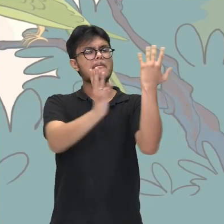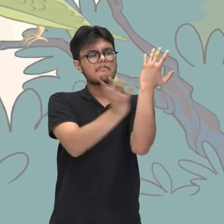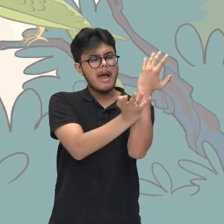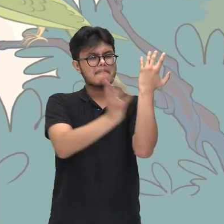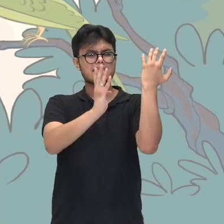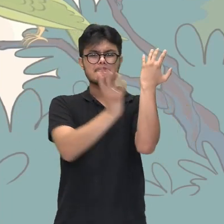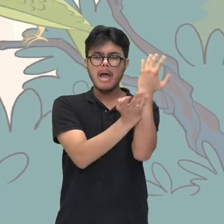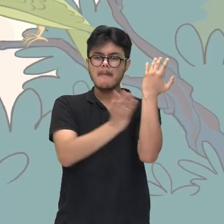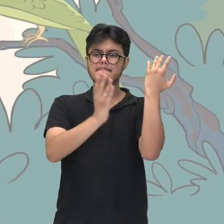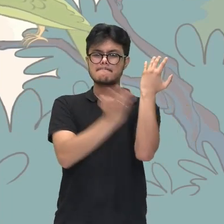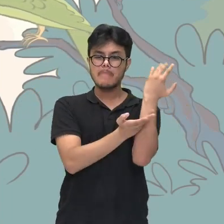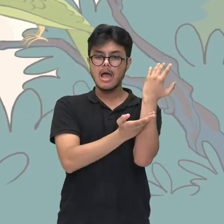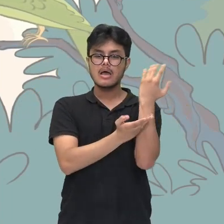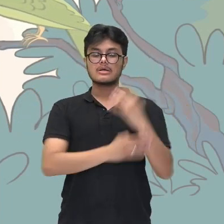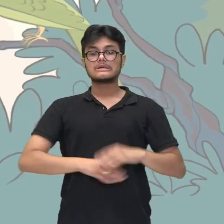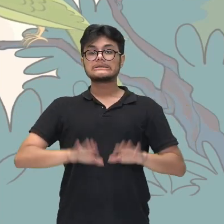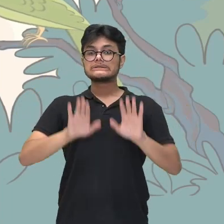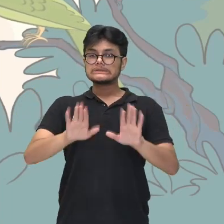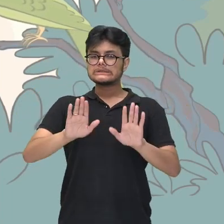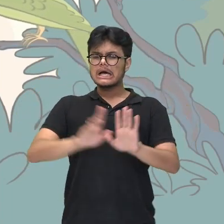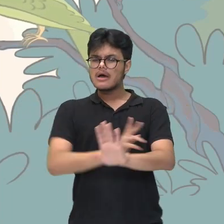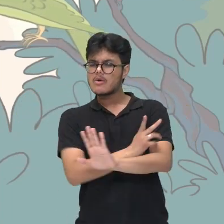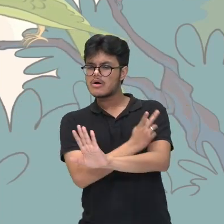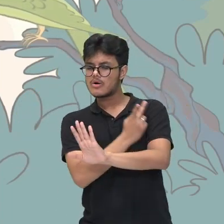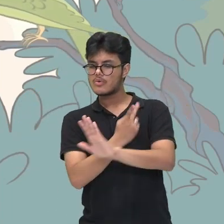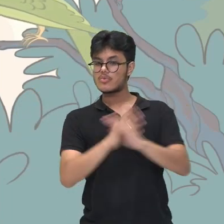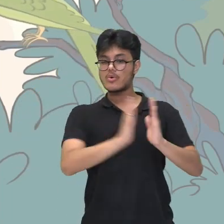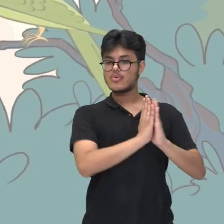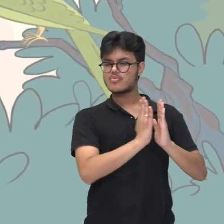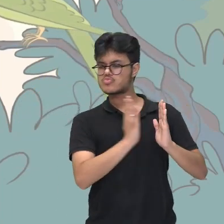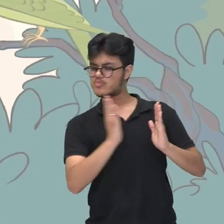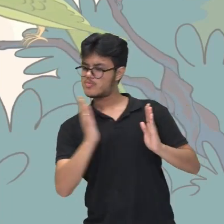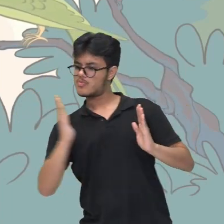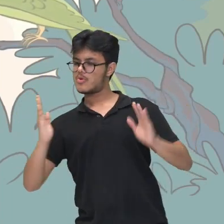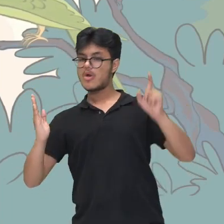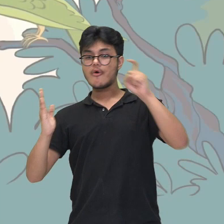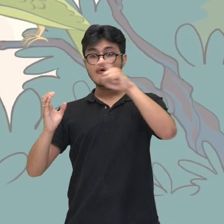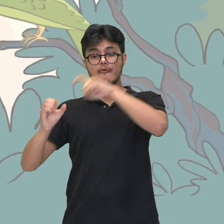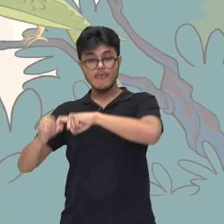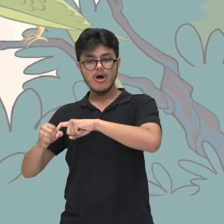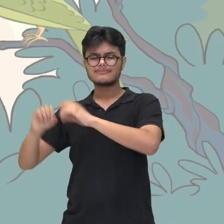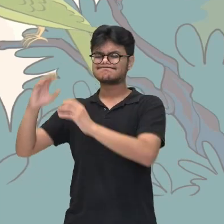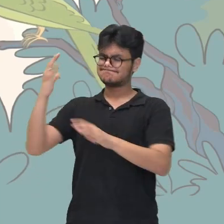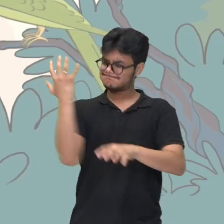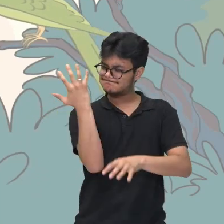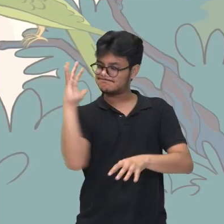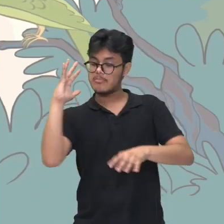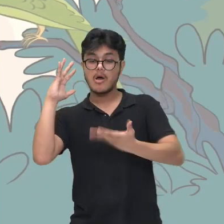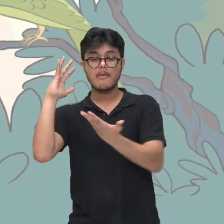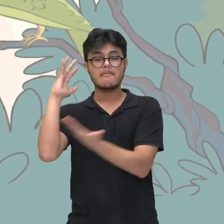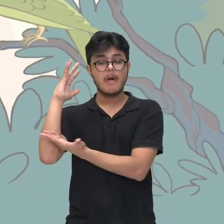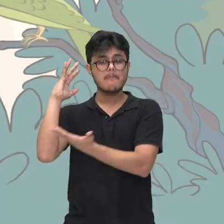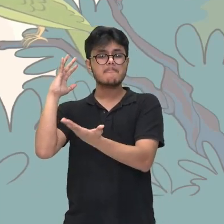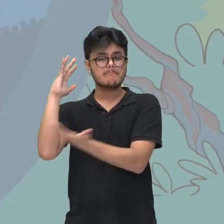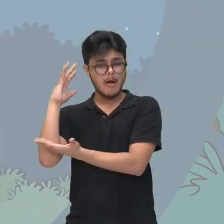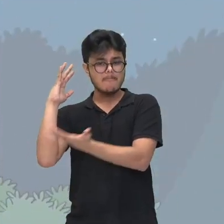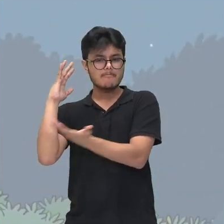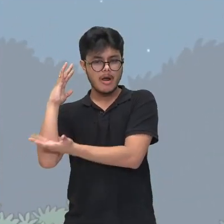lugar. A tardinha se vai para voltar no dia seguinte, quando arrastará o mato morto até o